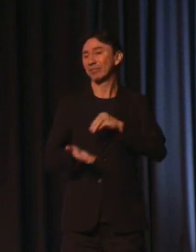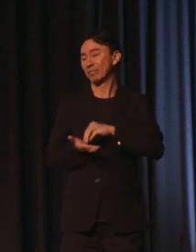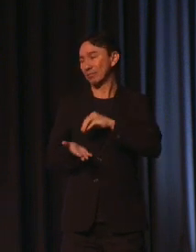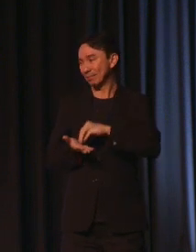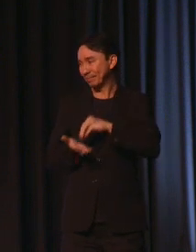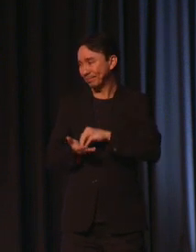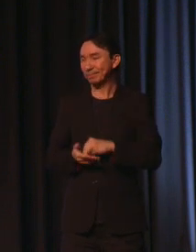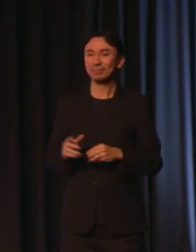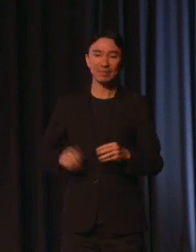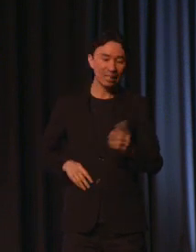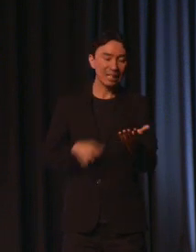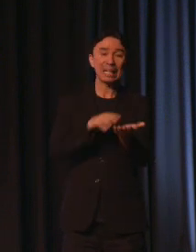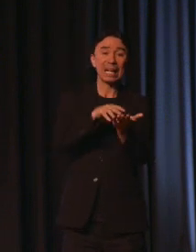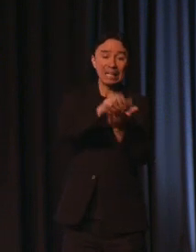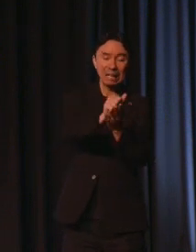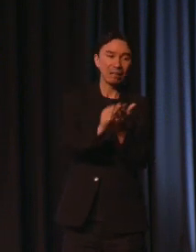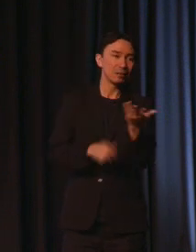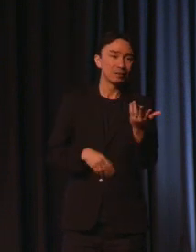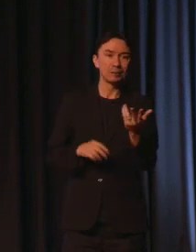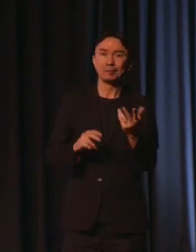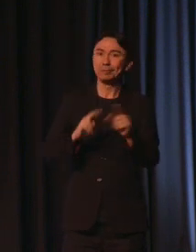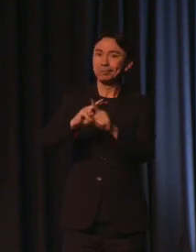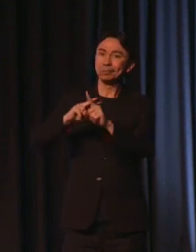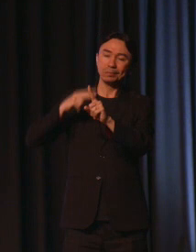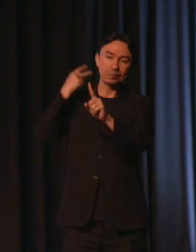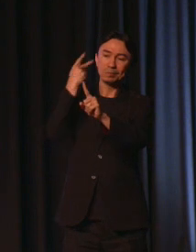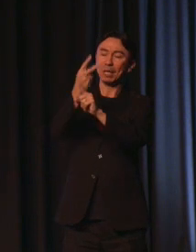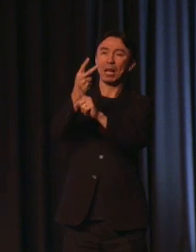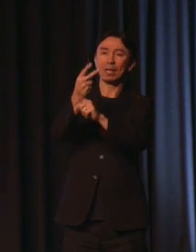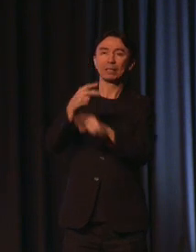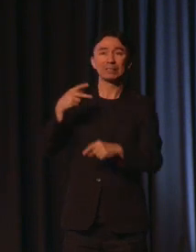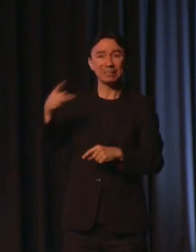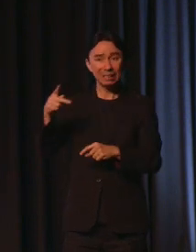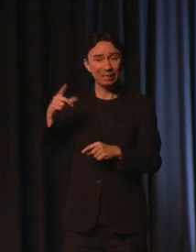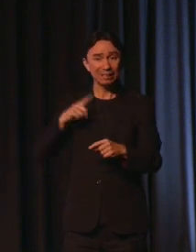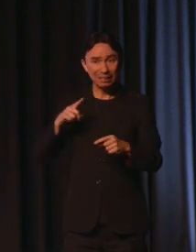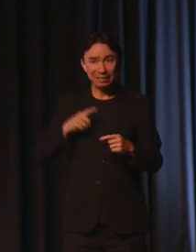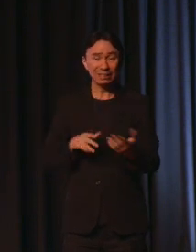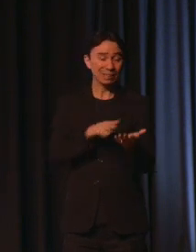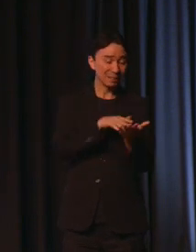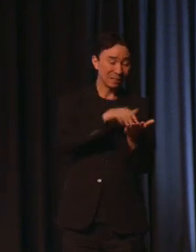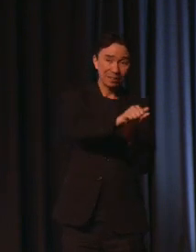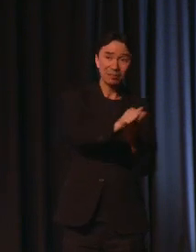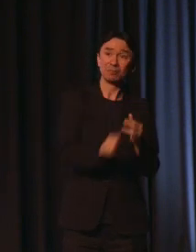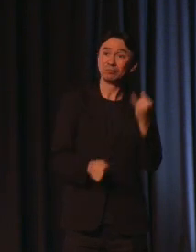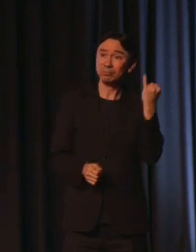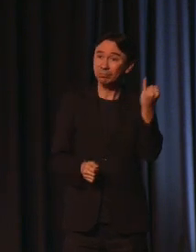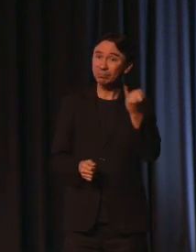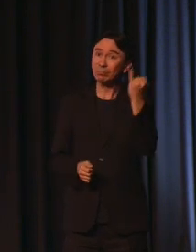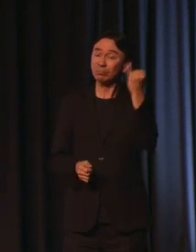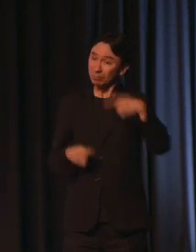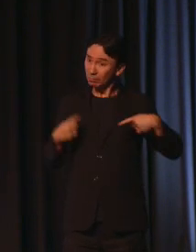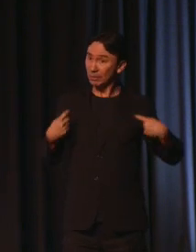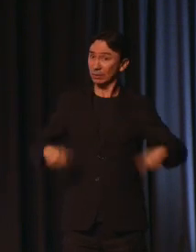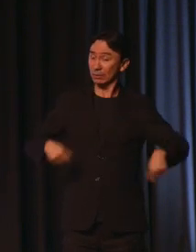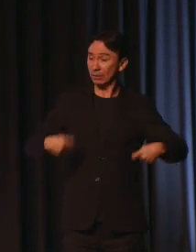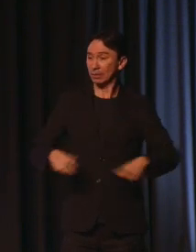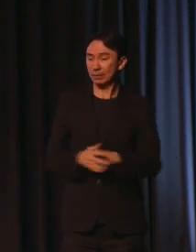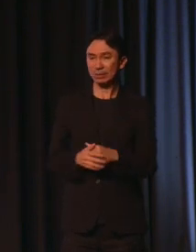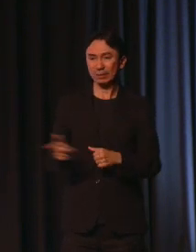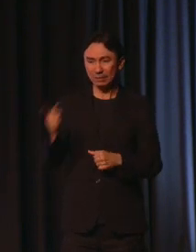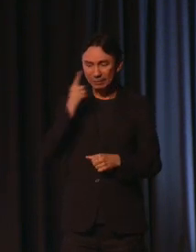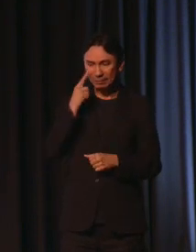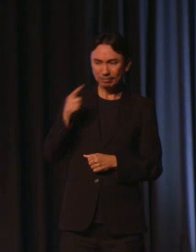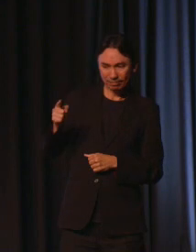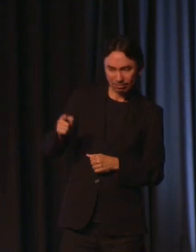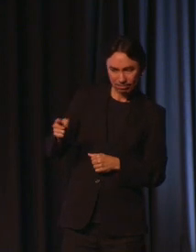Cadastro do paciente é uma coisa muito importante que deve ser feita, né? Diagnosticou o paciente, obrigatoriamente cadastra